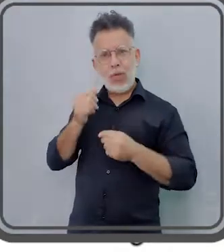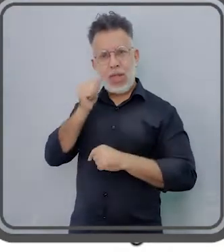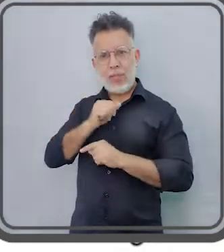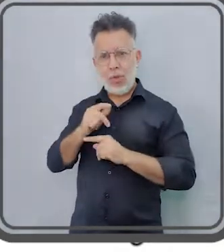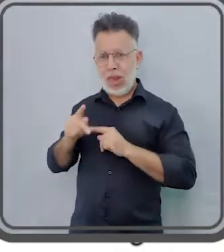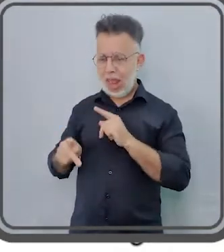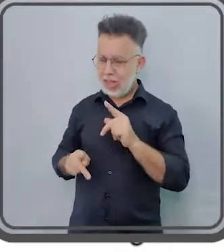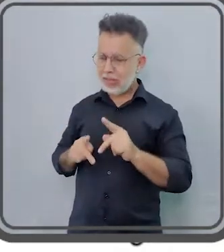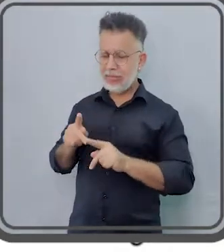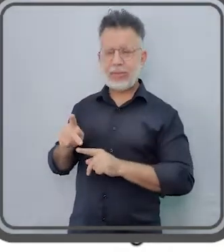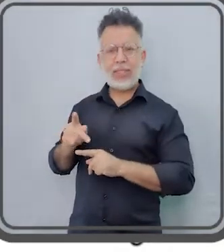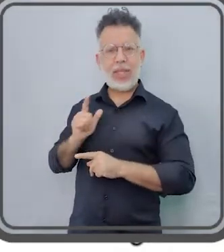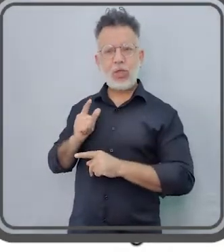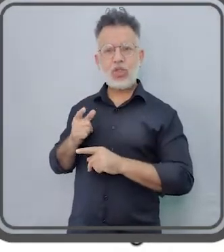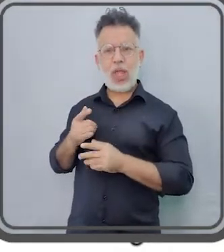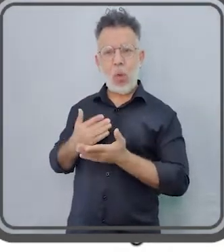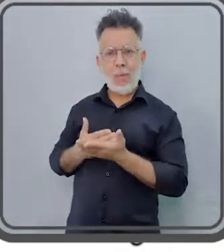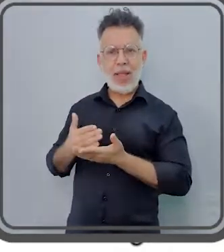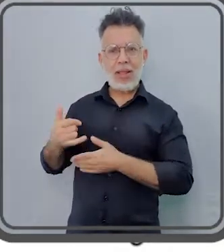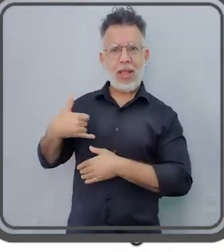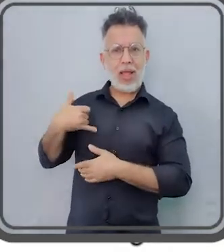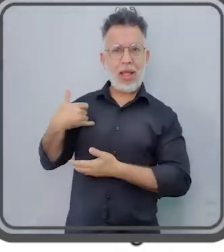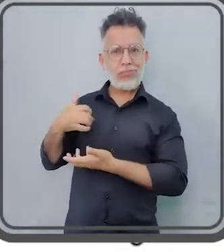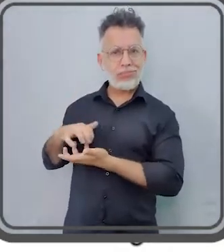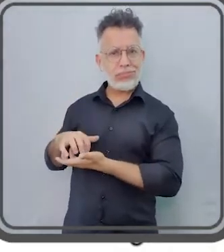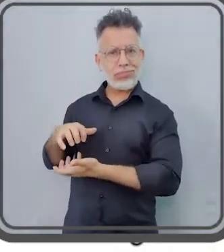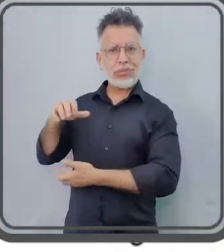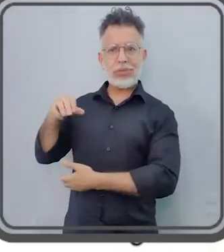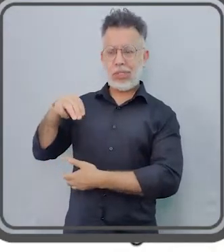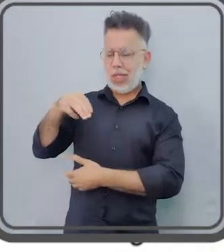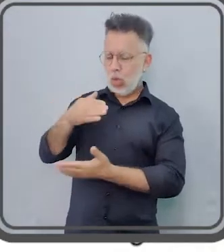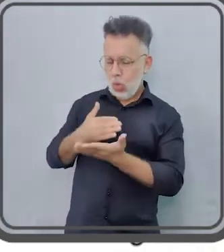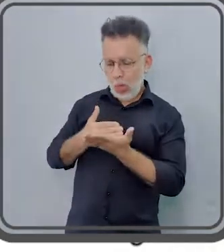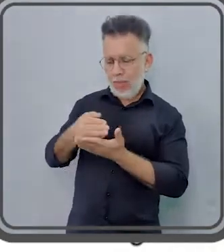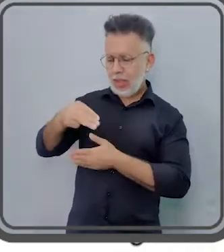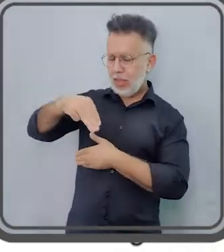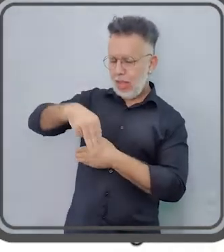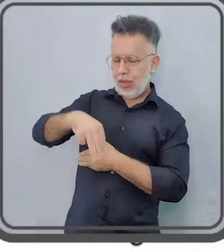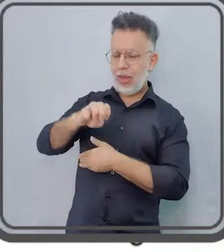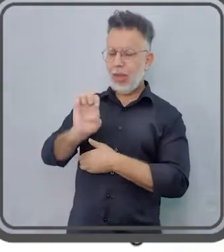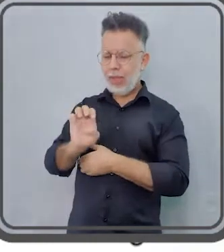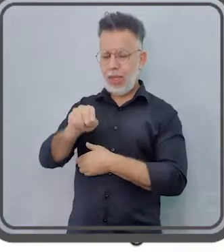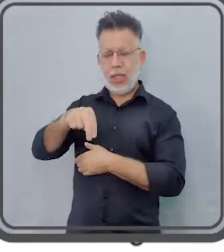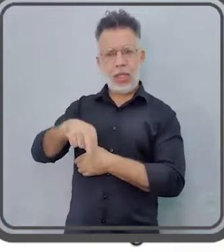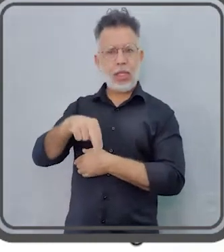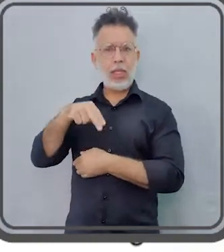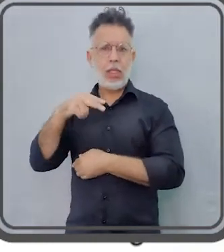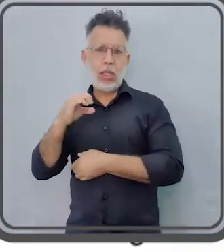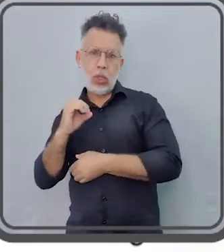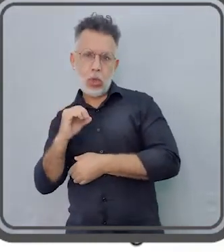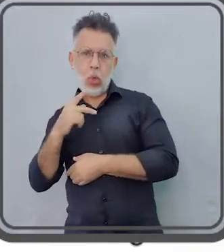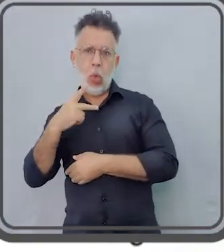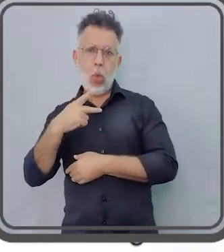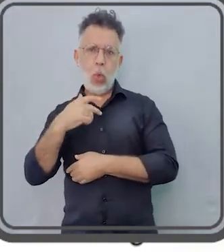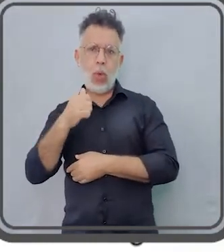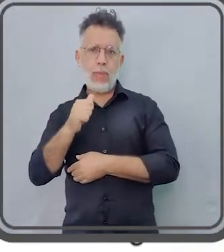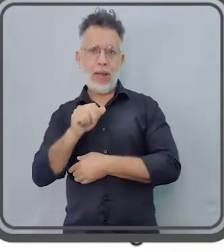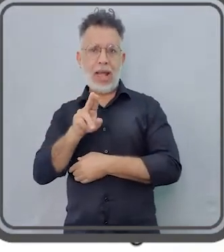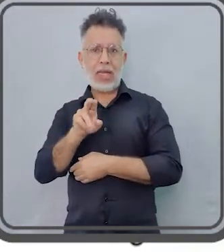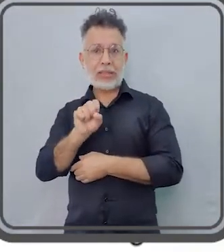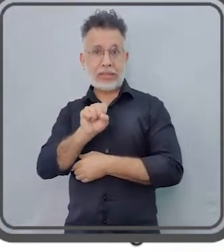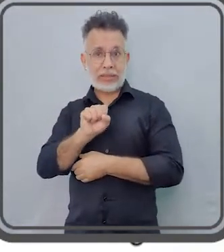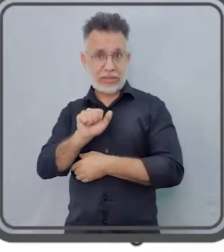mulheres que já estão nessa entrada da menopausa, no começo da menopausa, que a gente chama de perimenopausa, que são clientes que estão